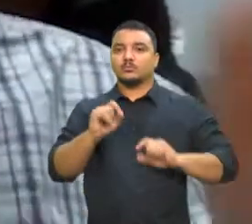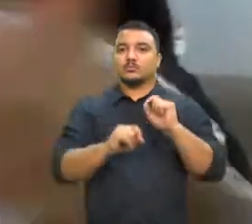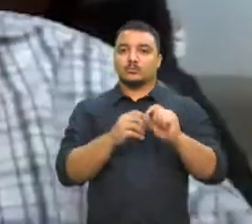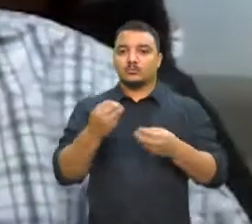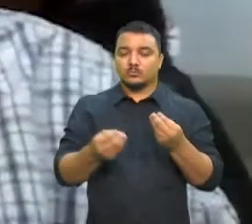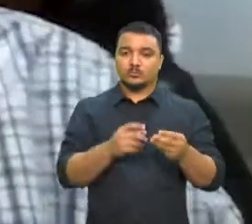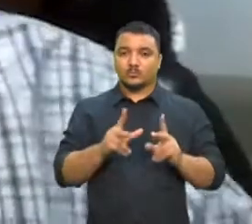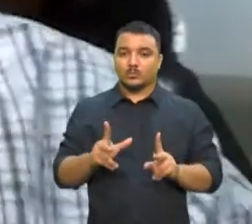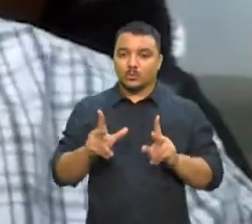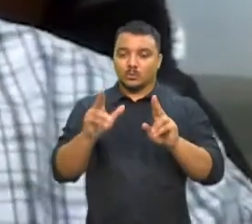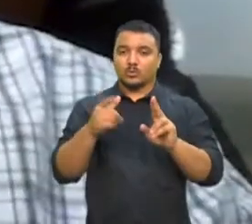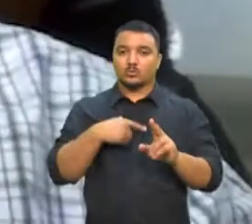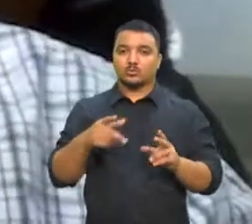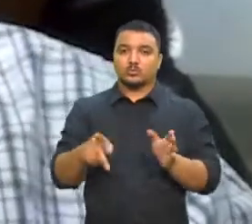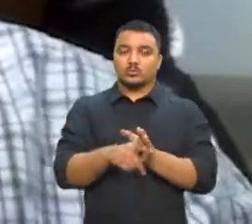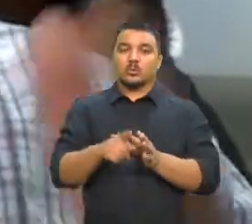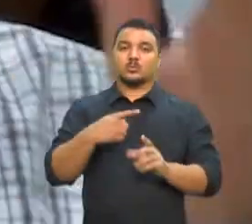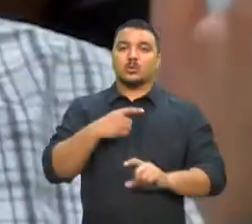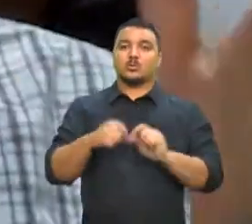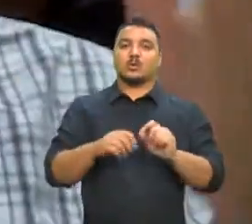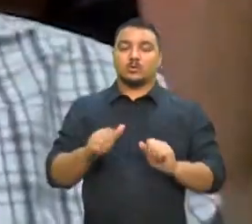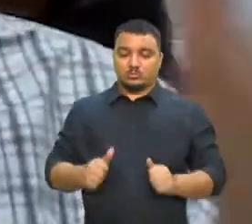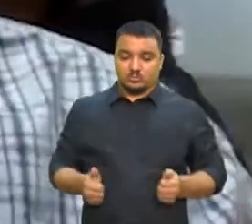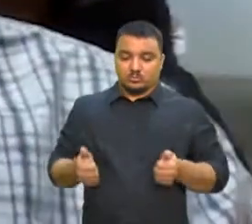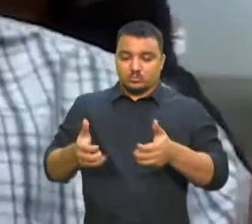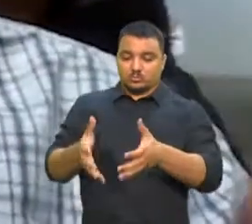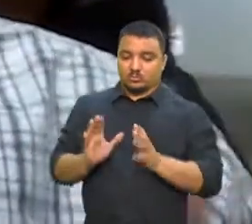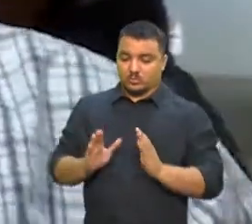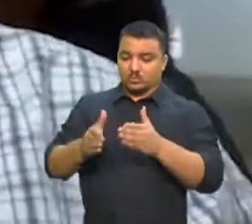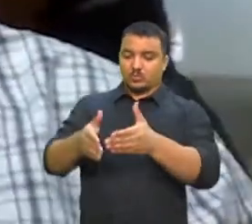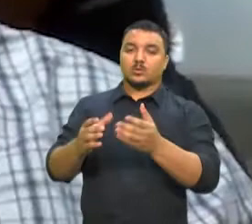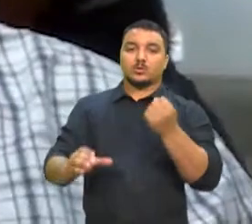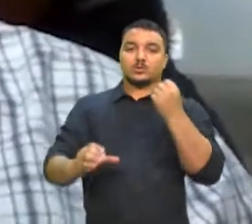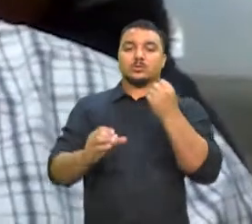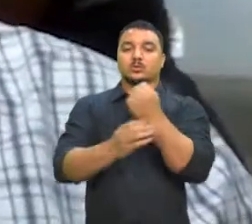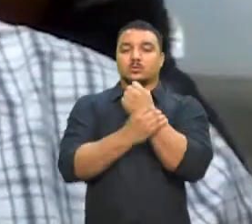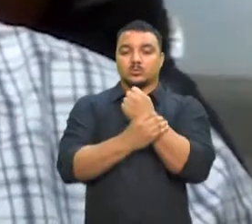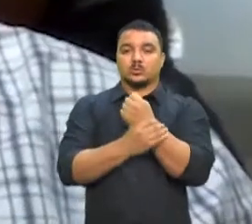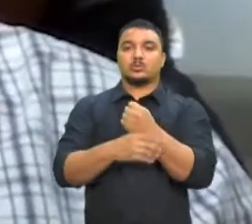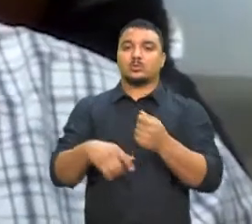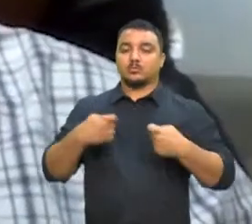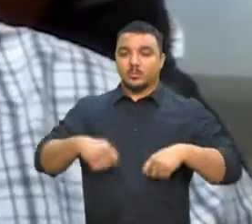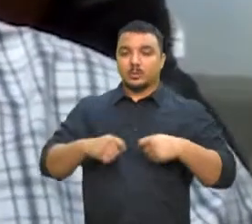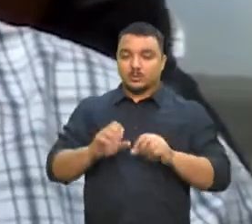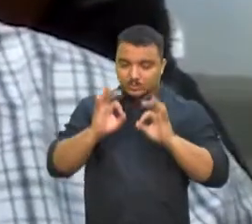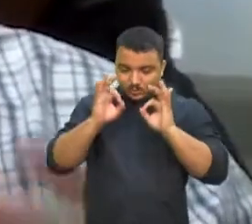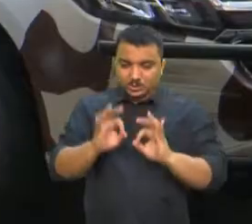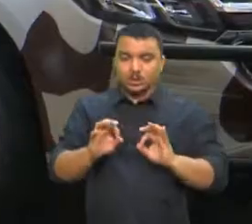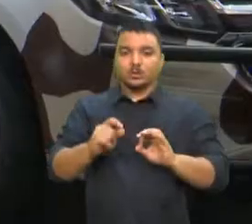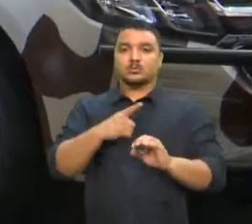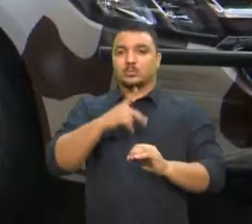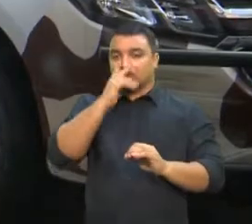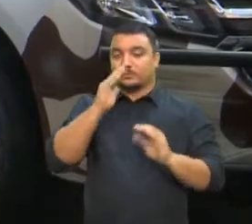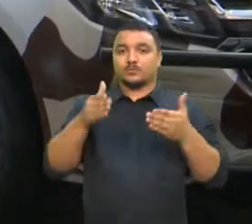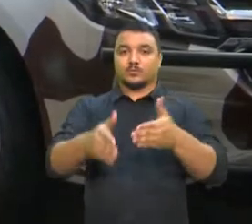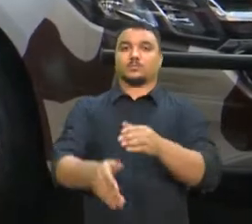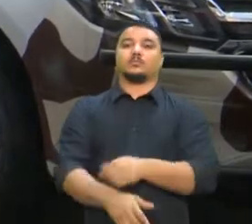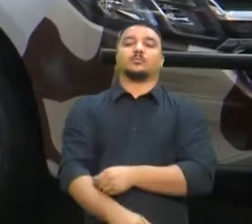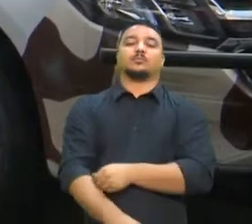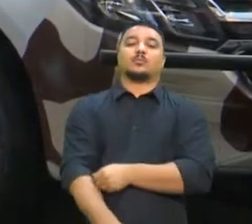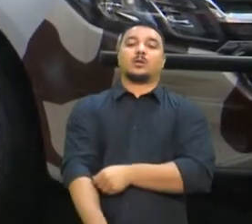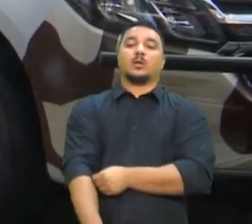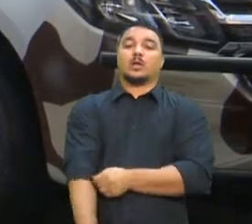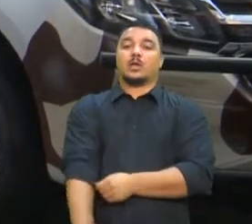de verbas públicas, os recursos destinados à segurança devem ser usados de forma assertiva, como na